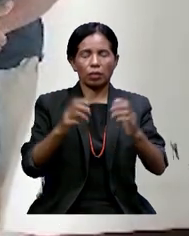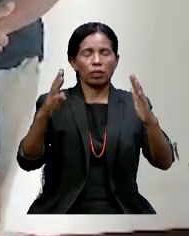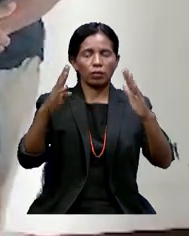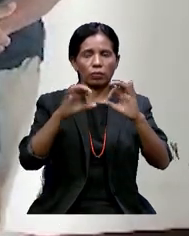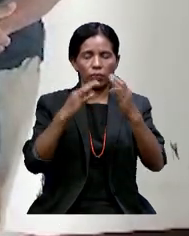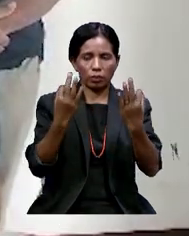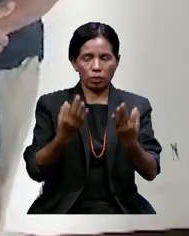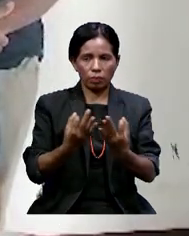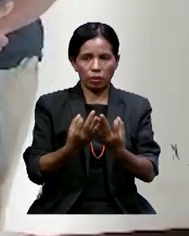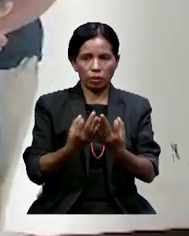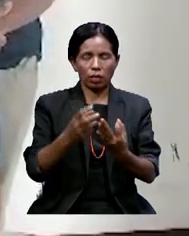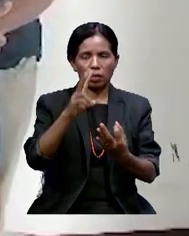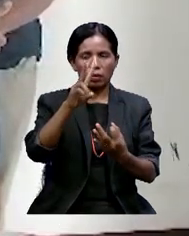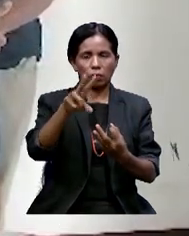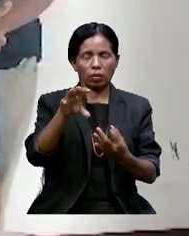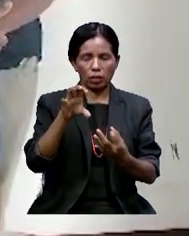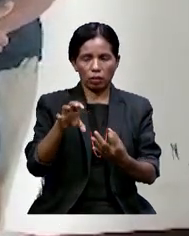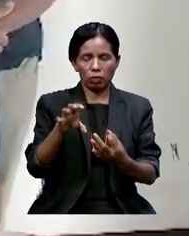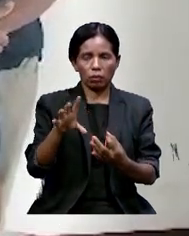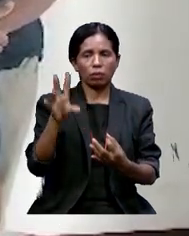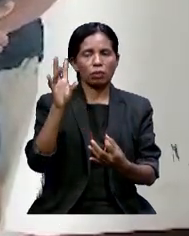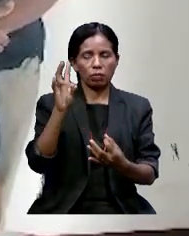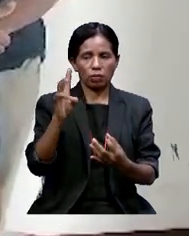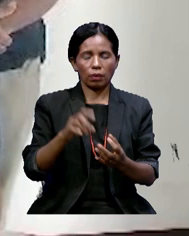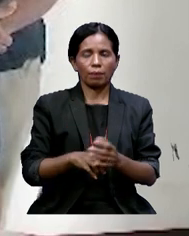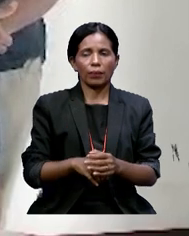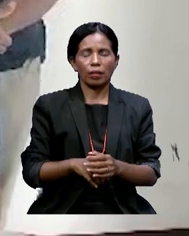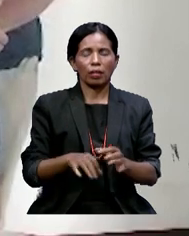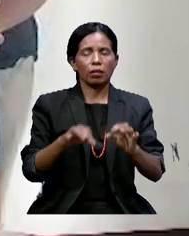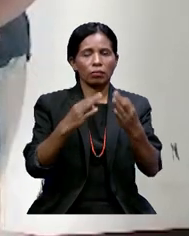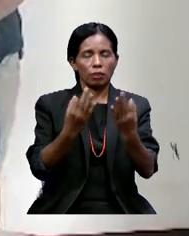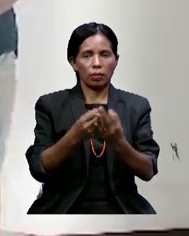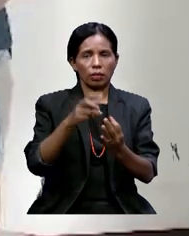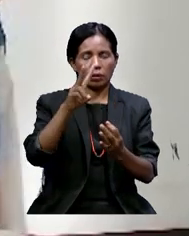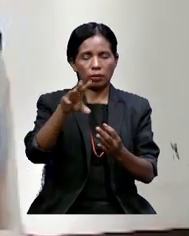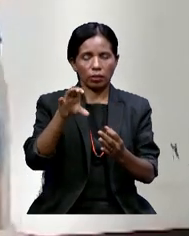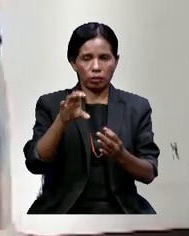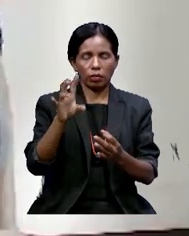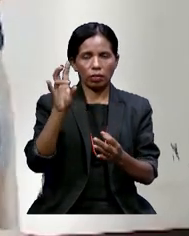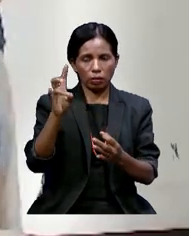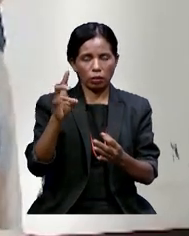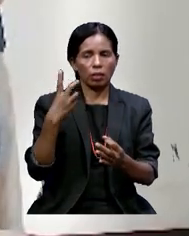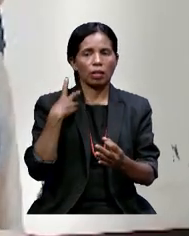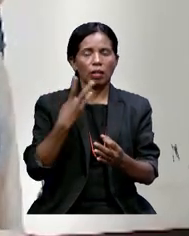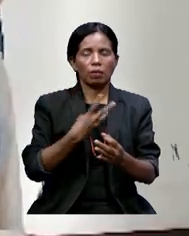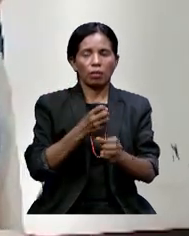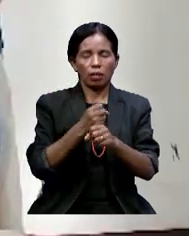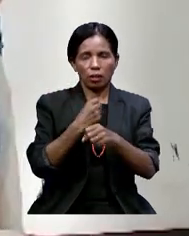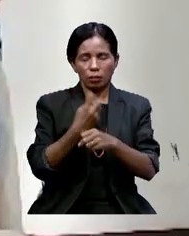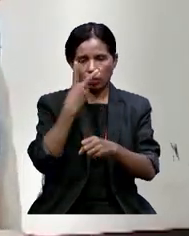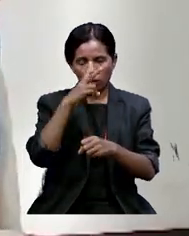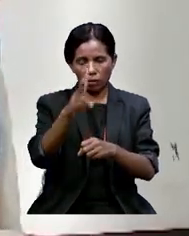umakain atus rua hitu. E umakain atus rua hitu ne, hami halona